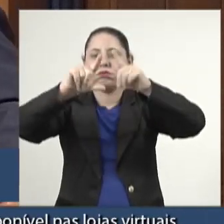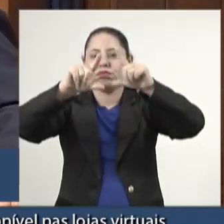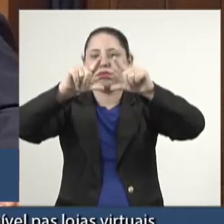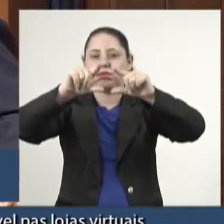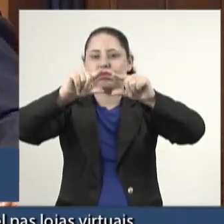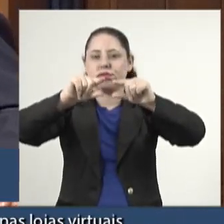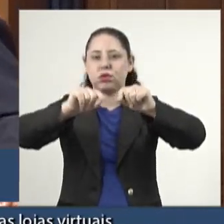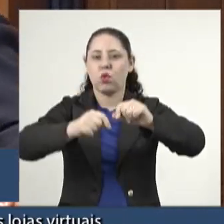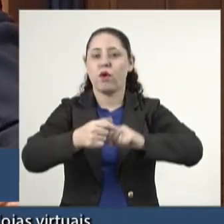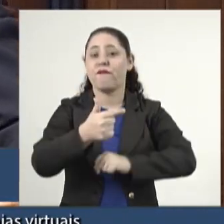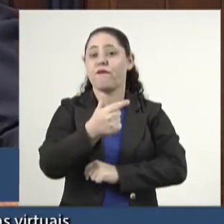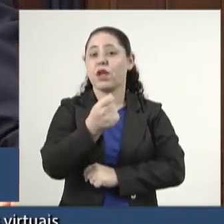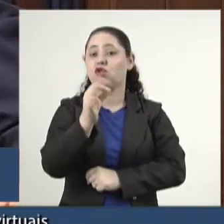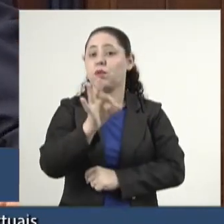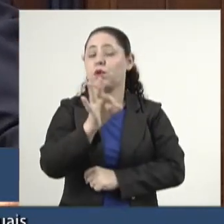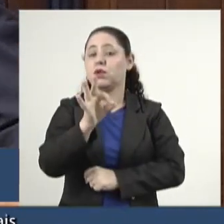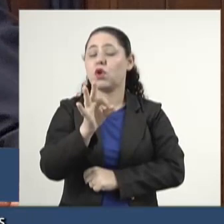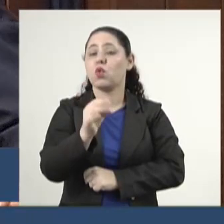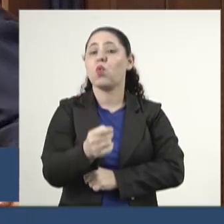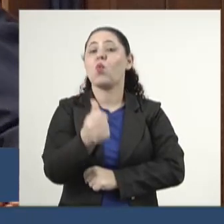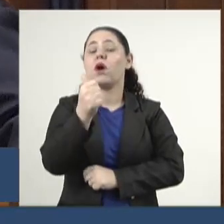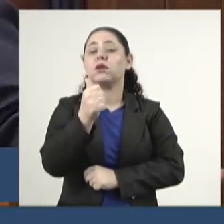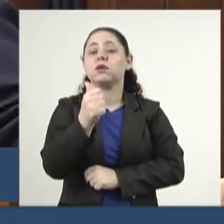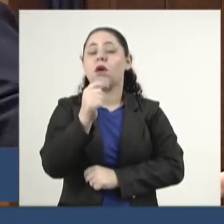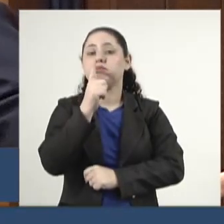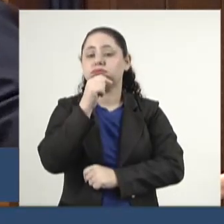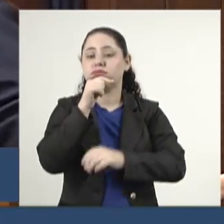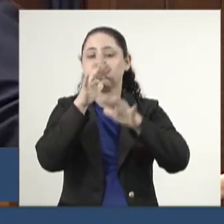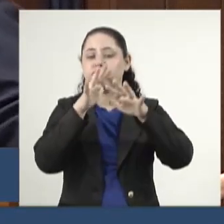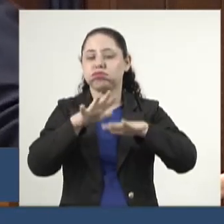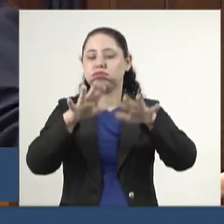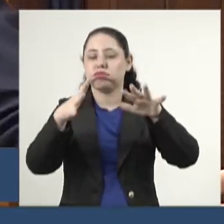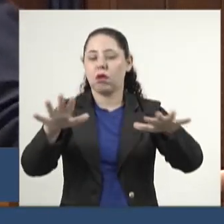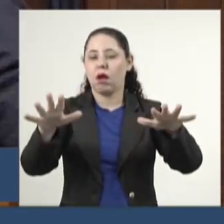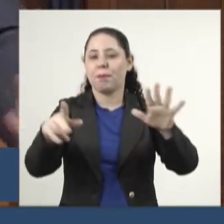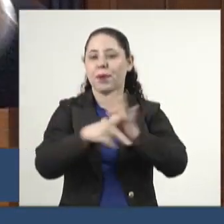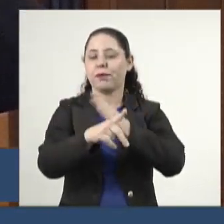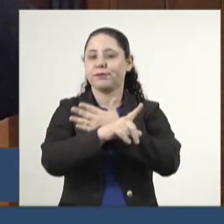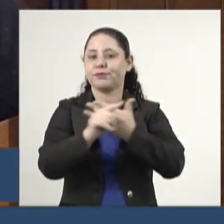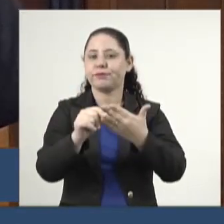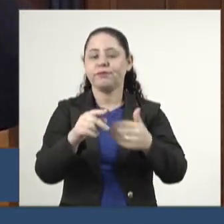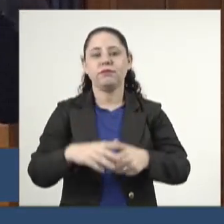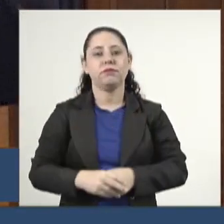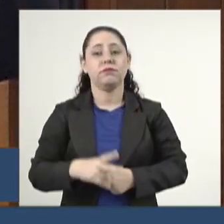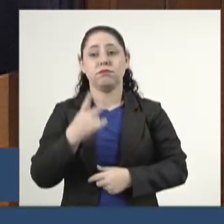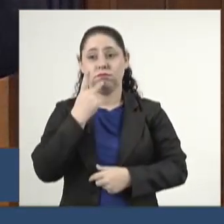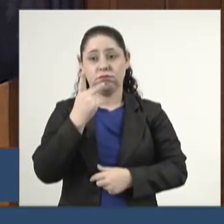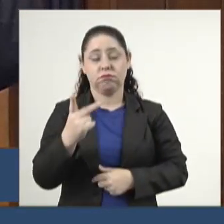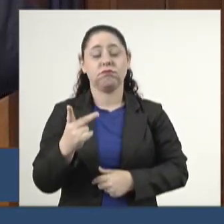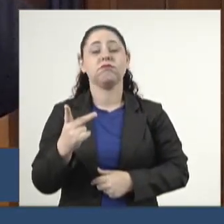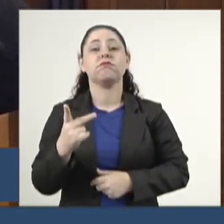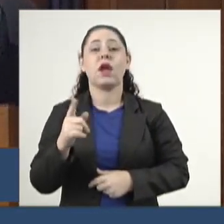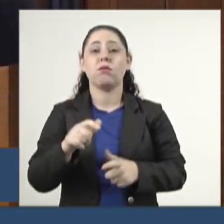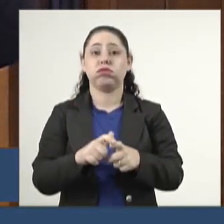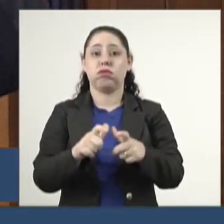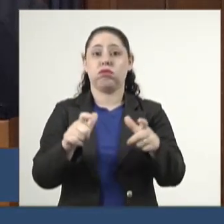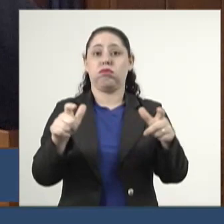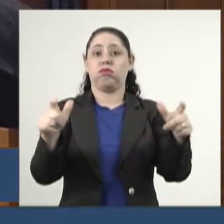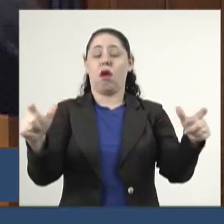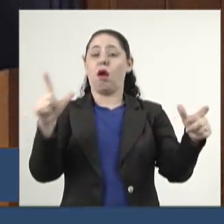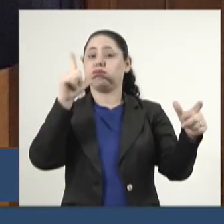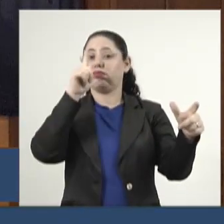em quase 20% o volume de água no Pantanal. E nós falamos, é a maior, né,